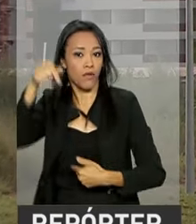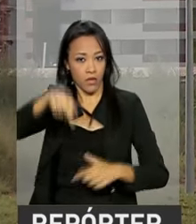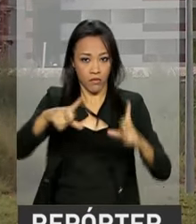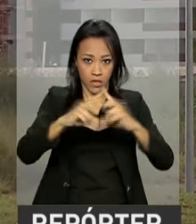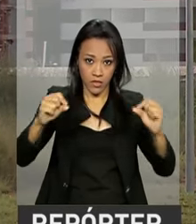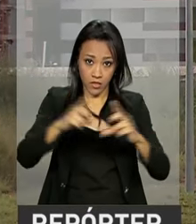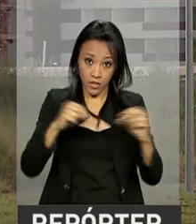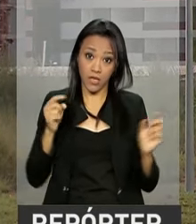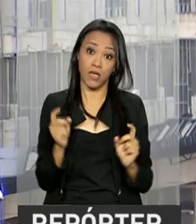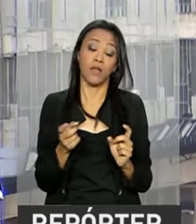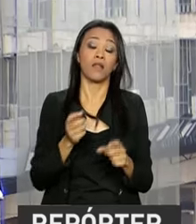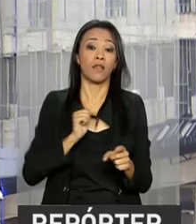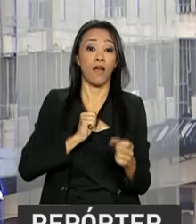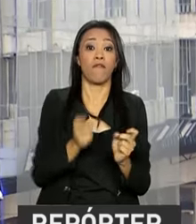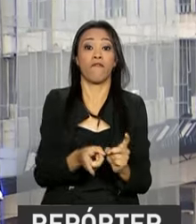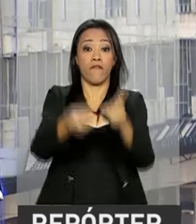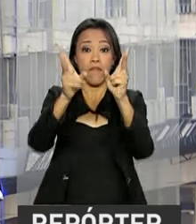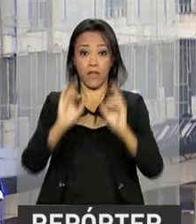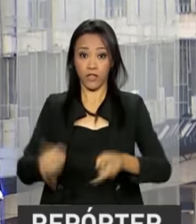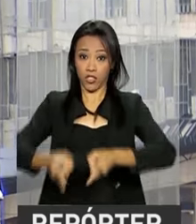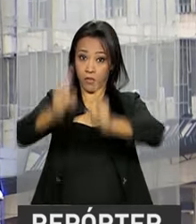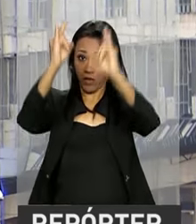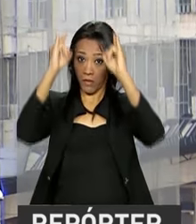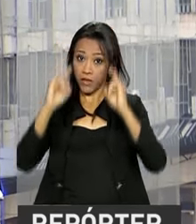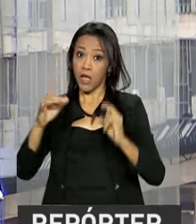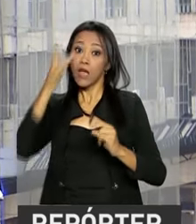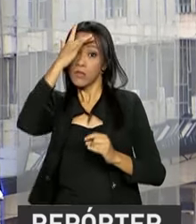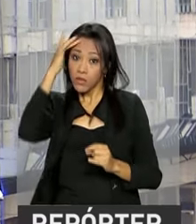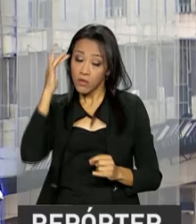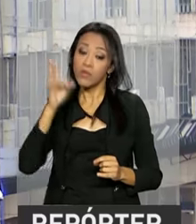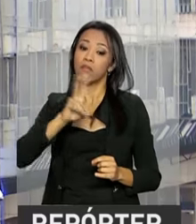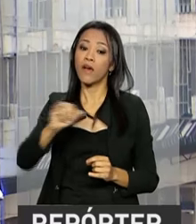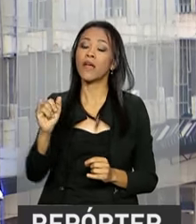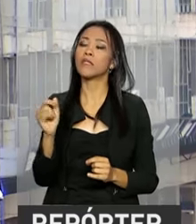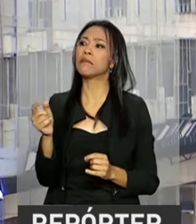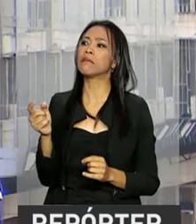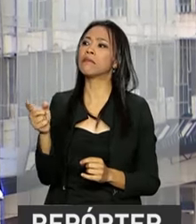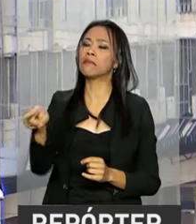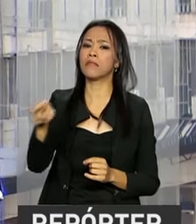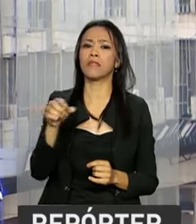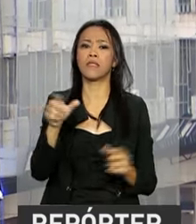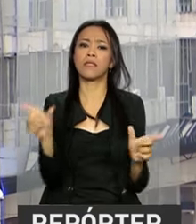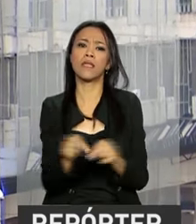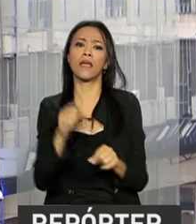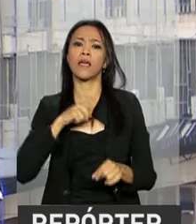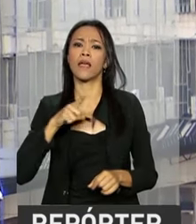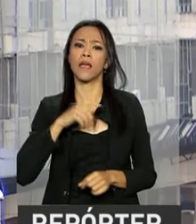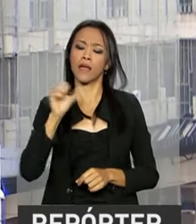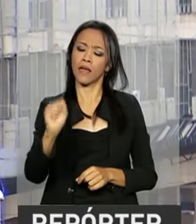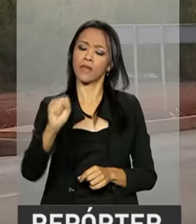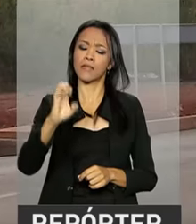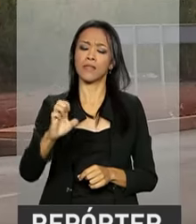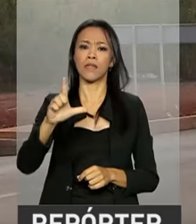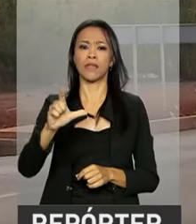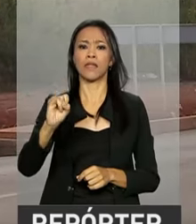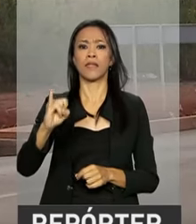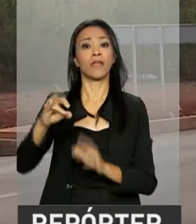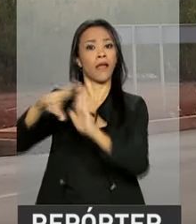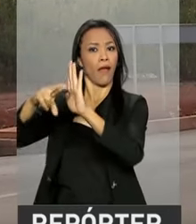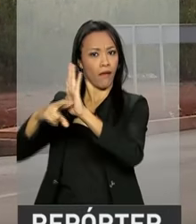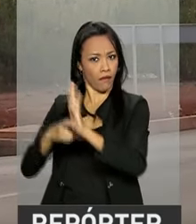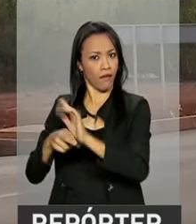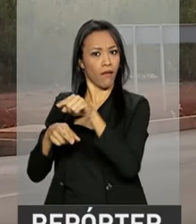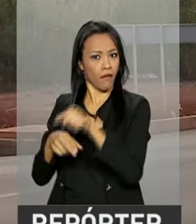isso vai ocorrer porque os investidores devem migrar de aplicações que têm a selic como referência já que o rendimento